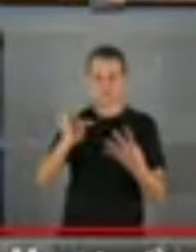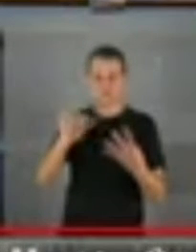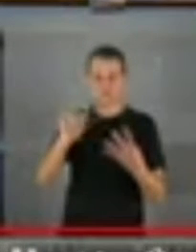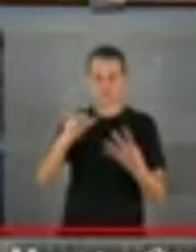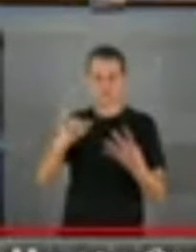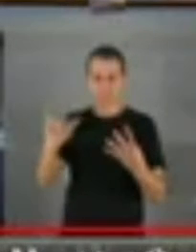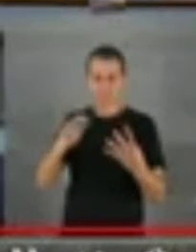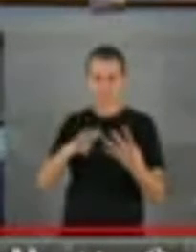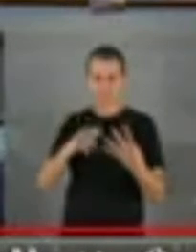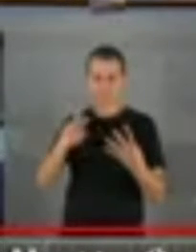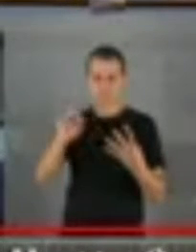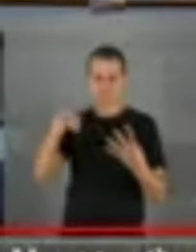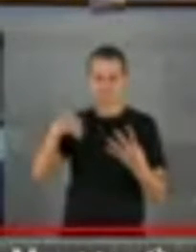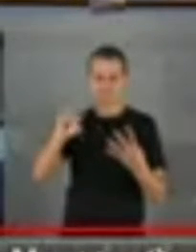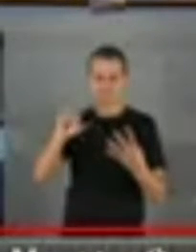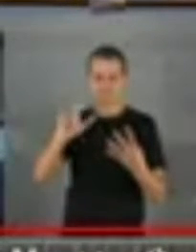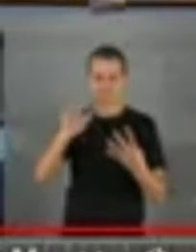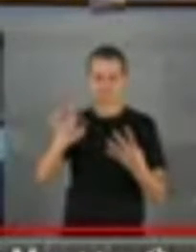Rodrigues.